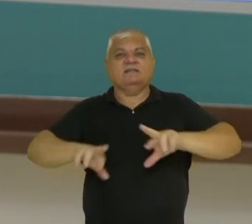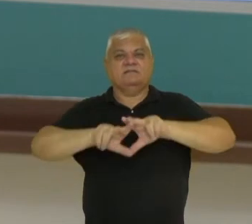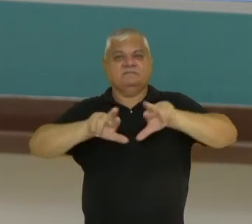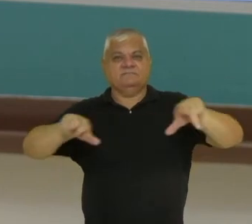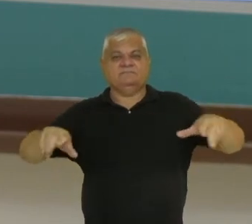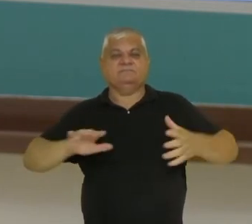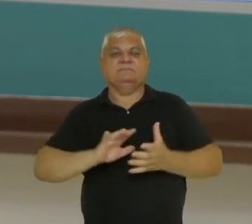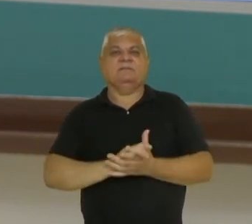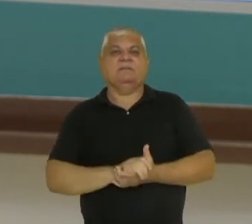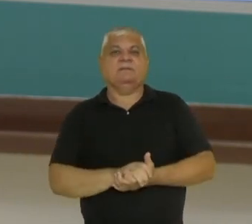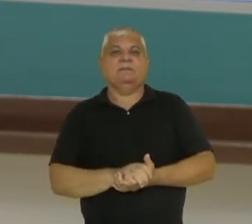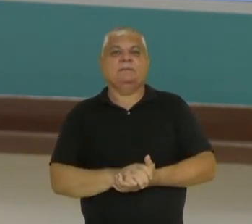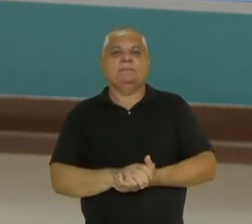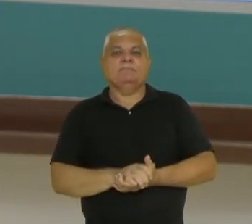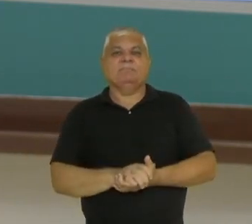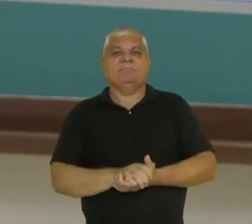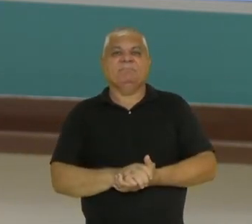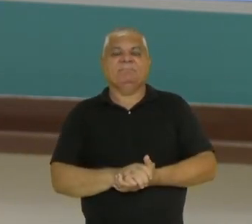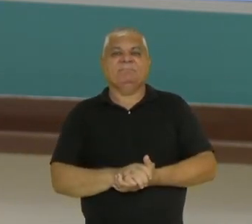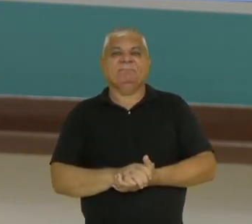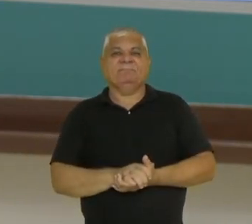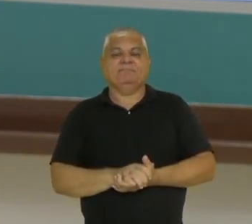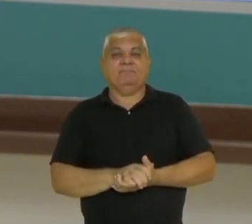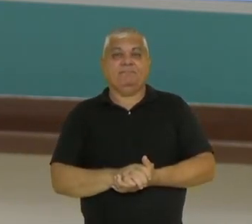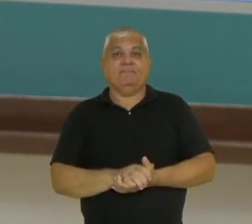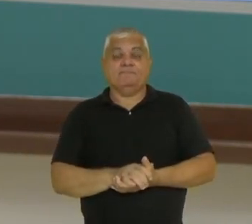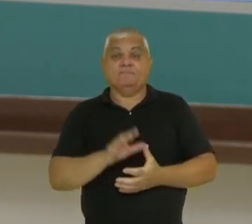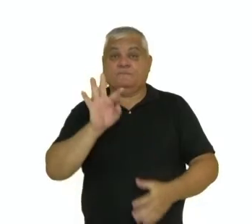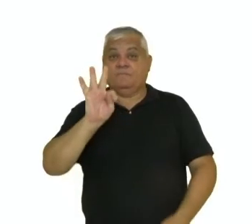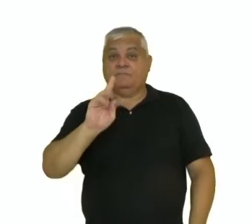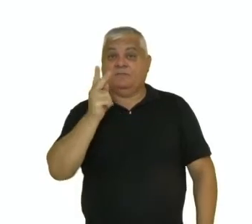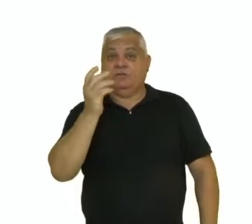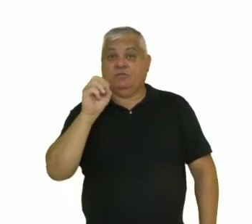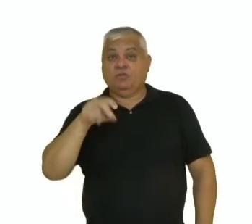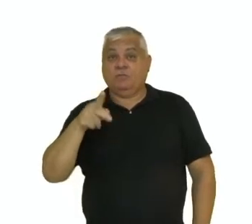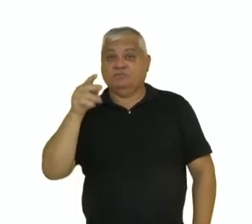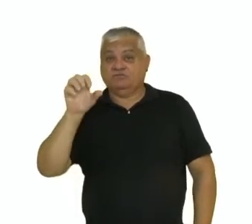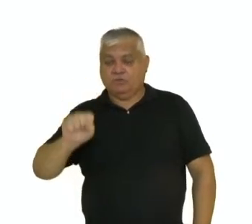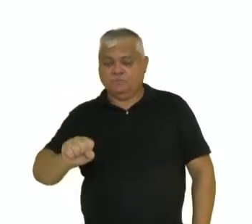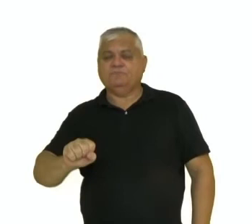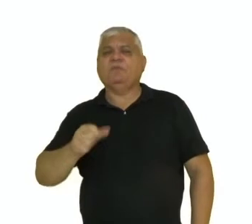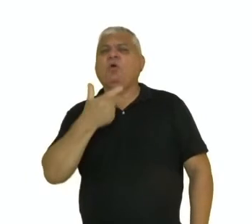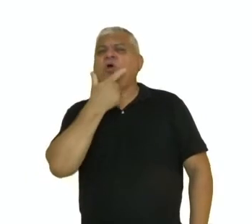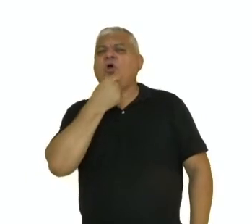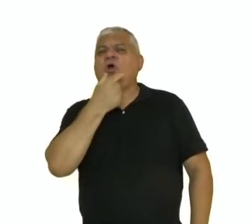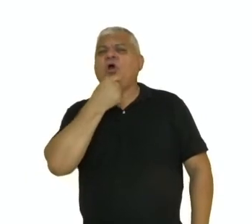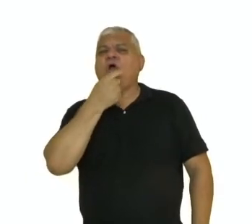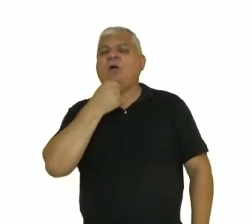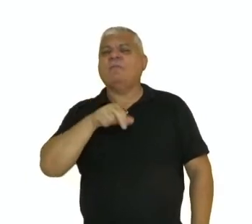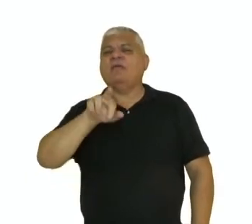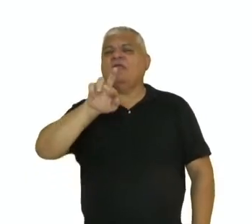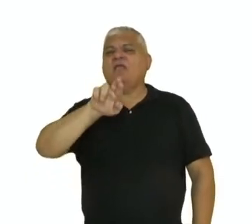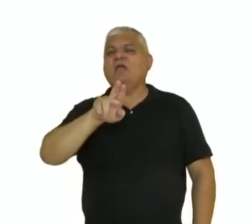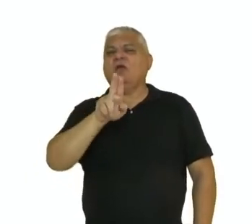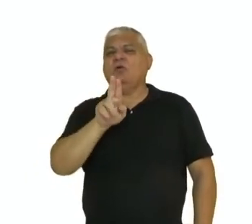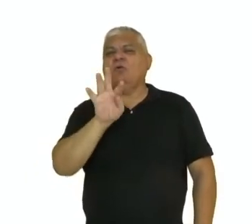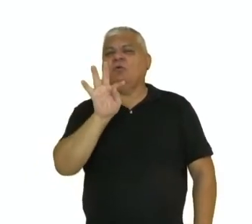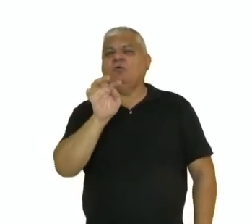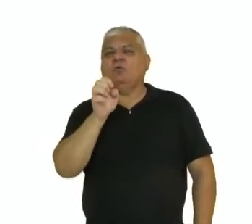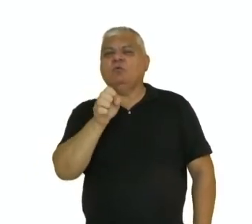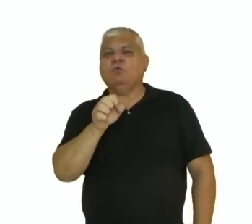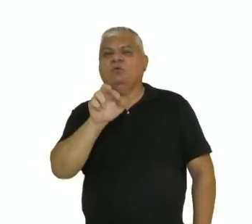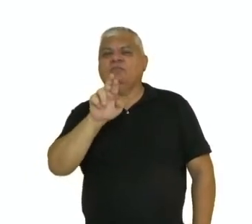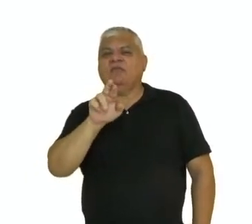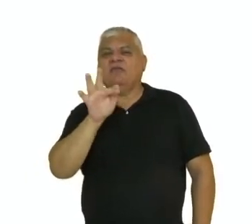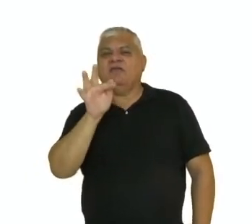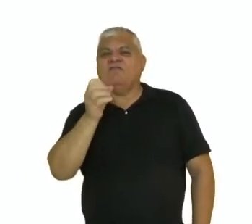átomo. Depois do Thomson, a gente vai ter o Rutherford no ano de 1911, que desenvolve um